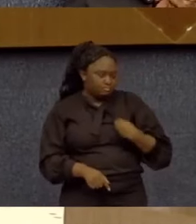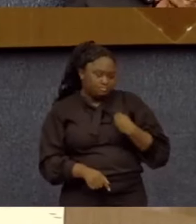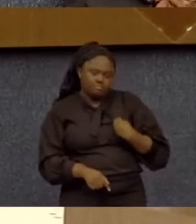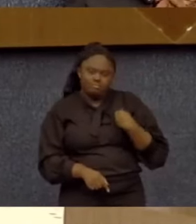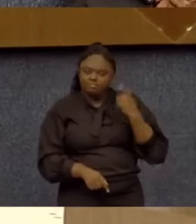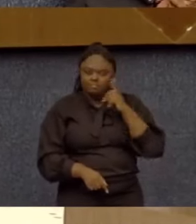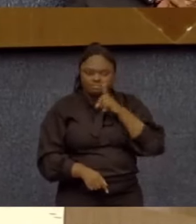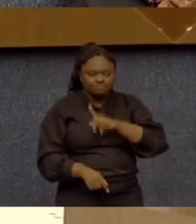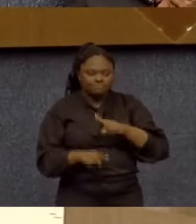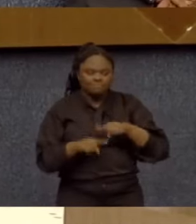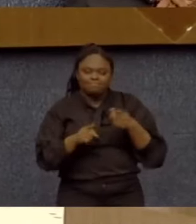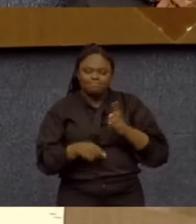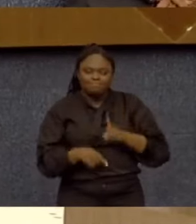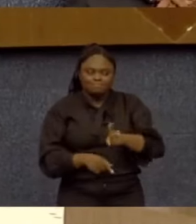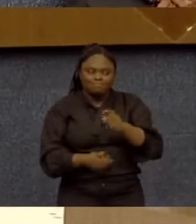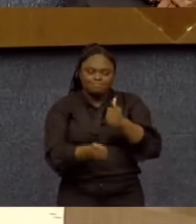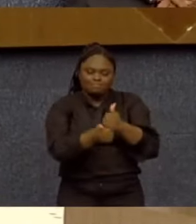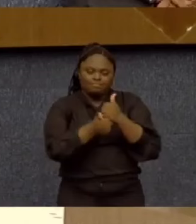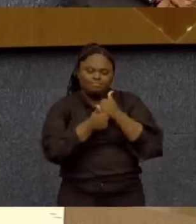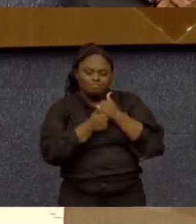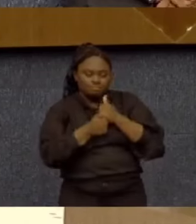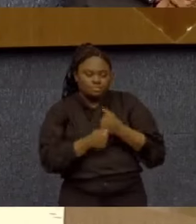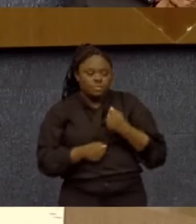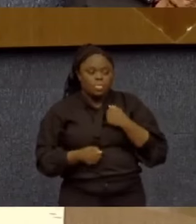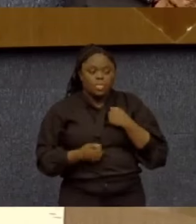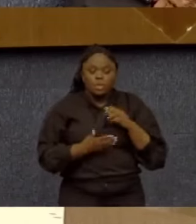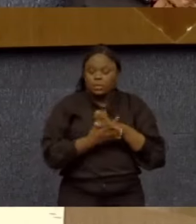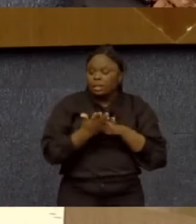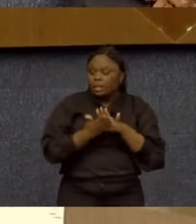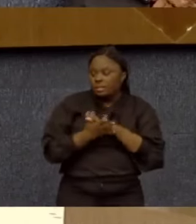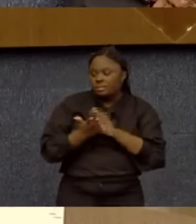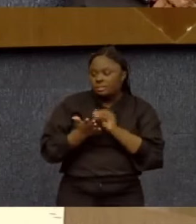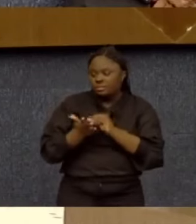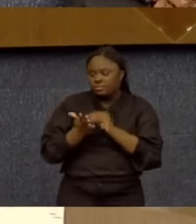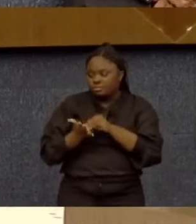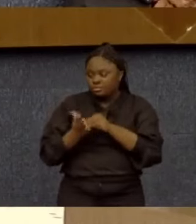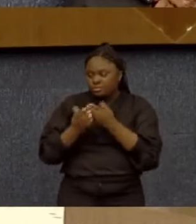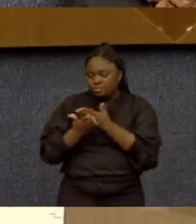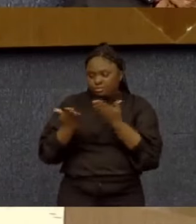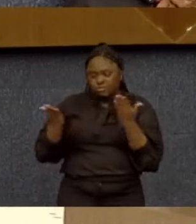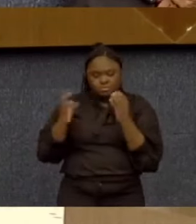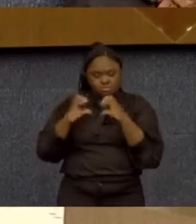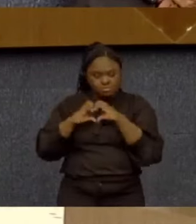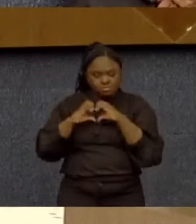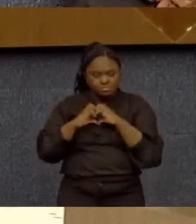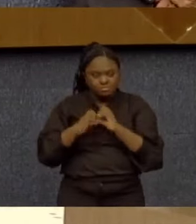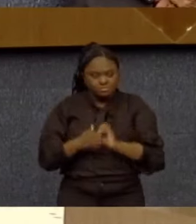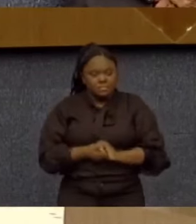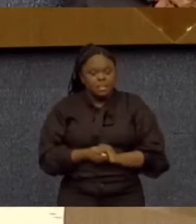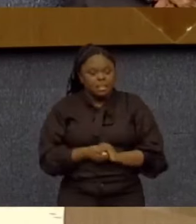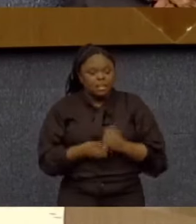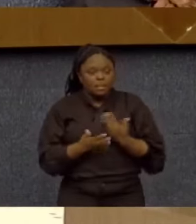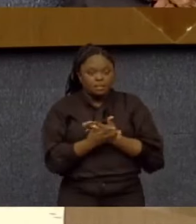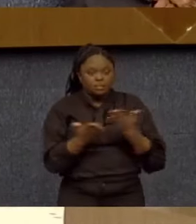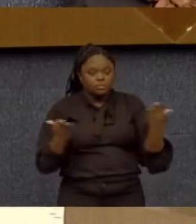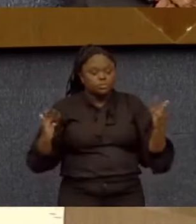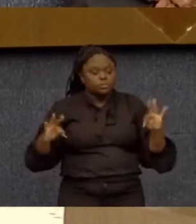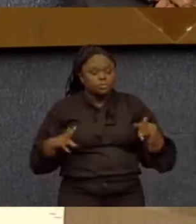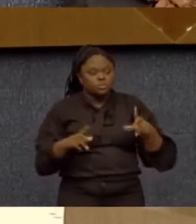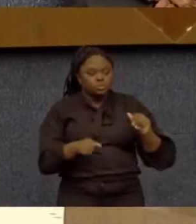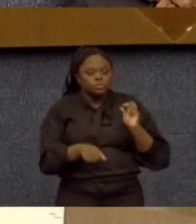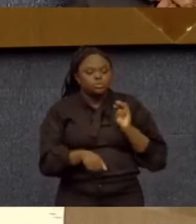a Camelinho nessa tarefa. Eu não seria nada sem vocês. A vocês, todos os